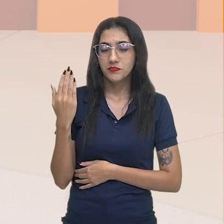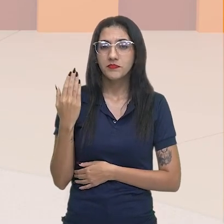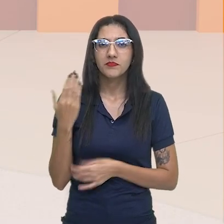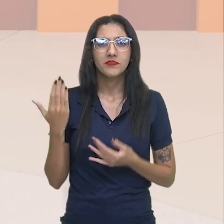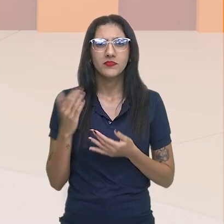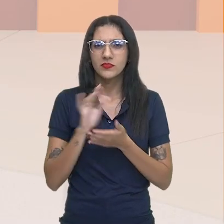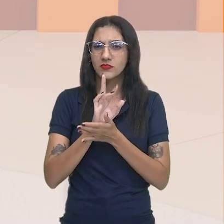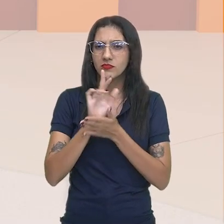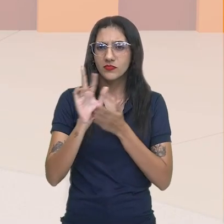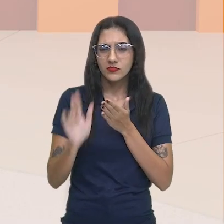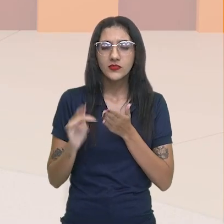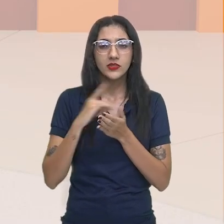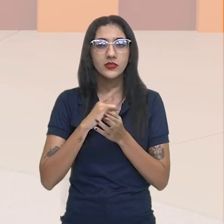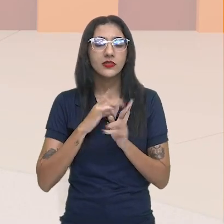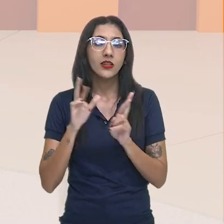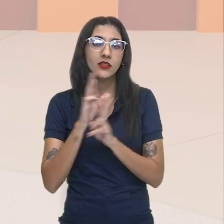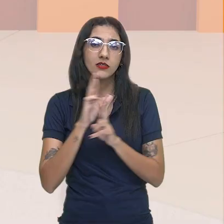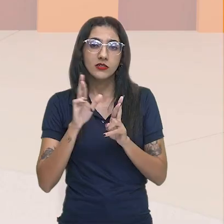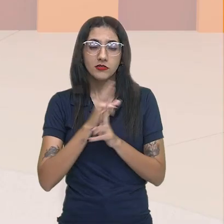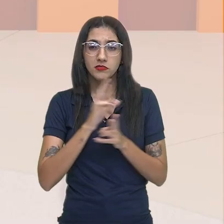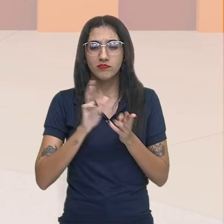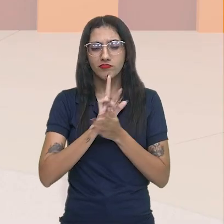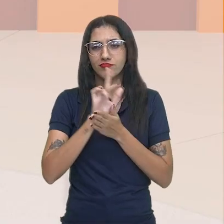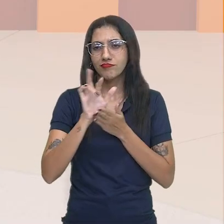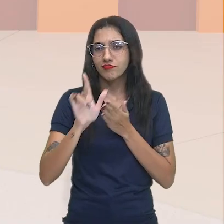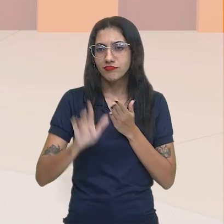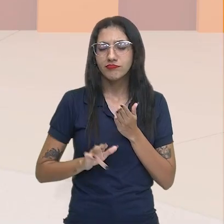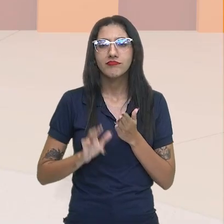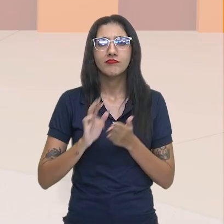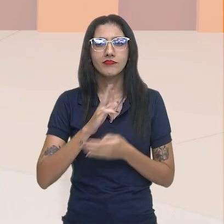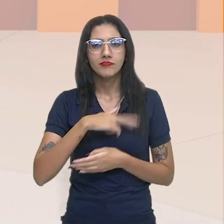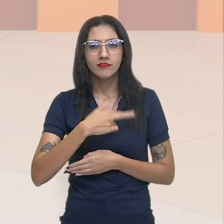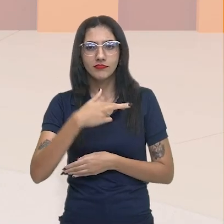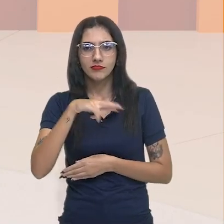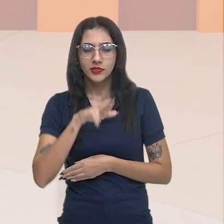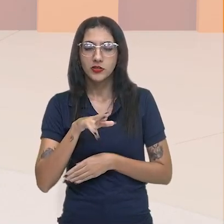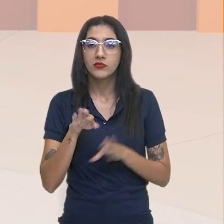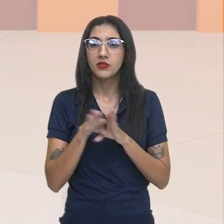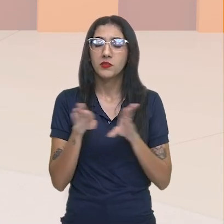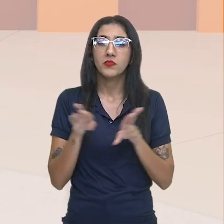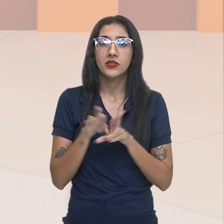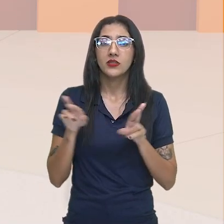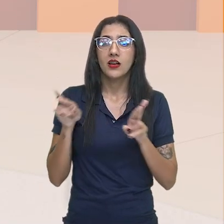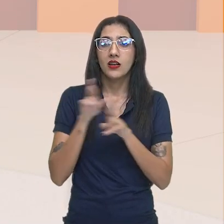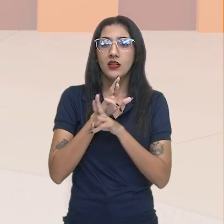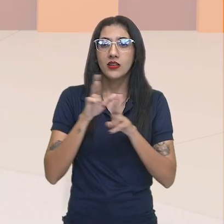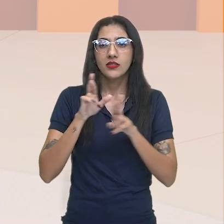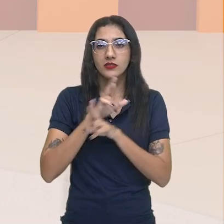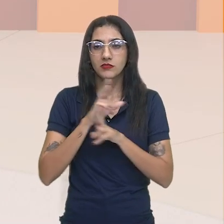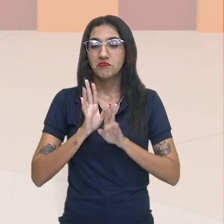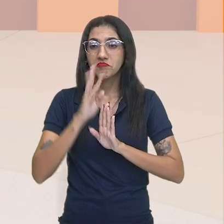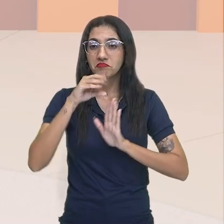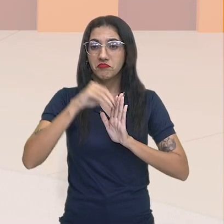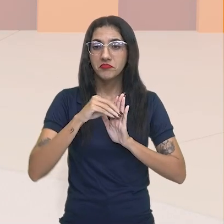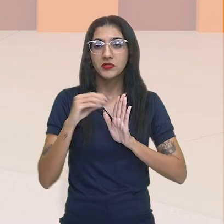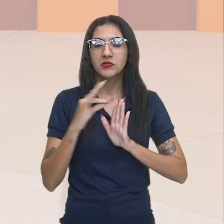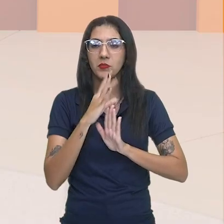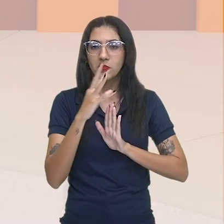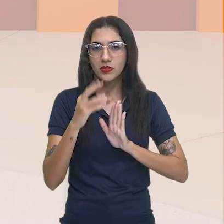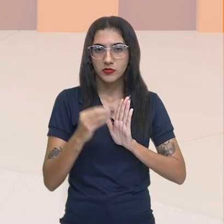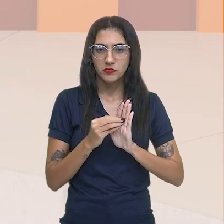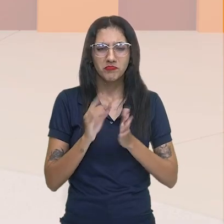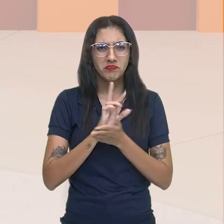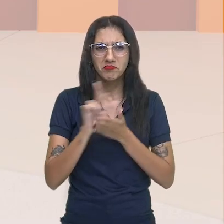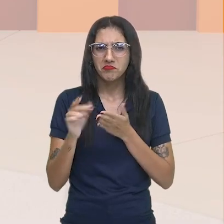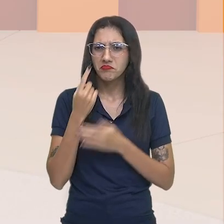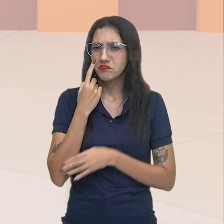tudo isso representa um pluralismo religioso e interreligioso dentro da Amazônia. Tudo isso que